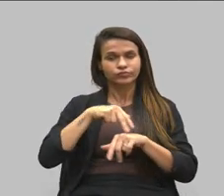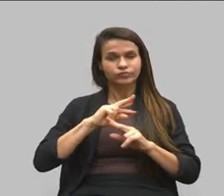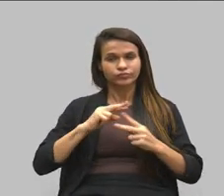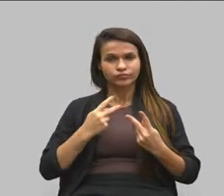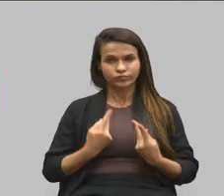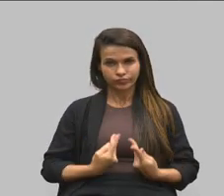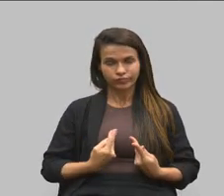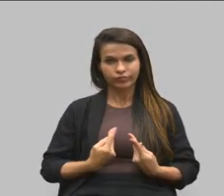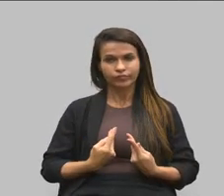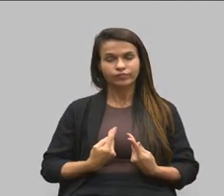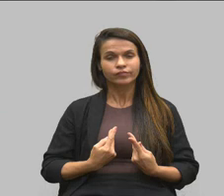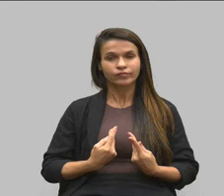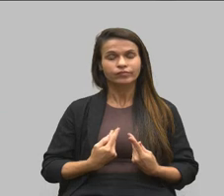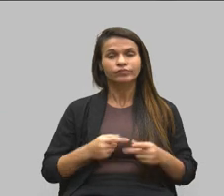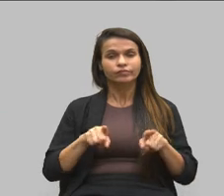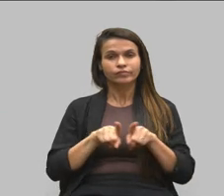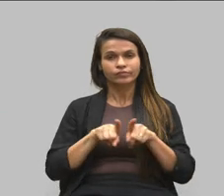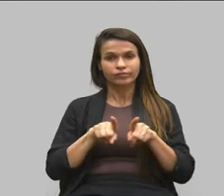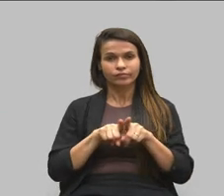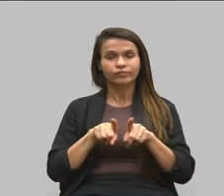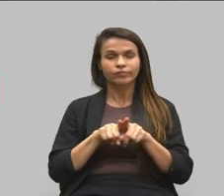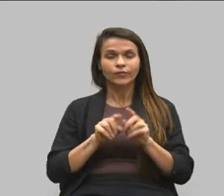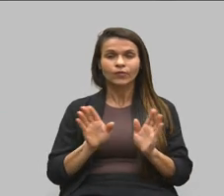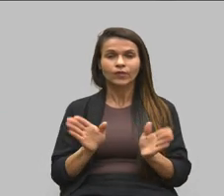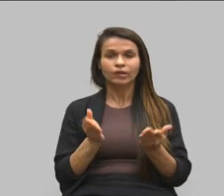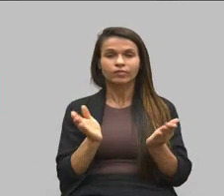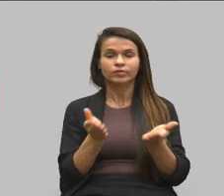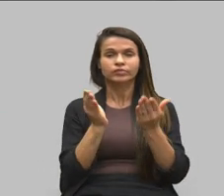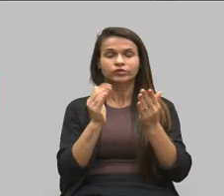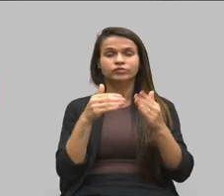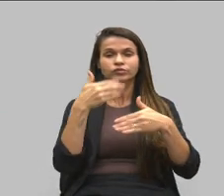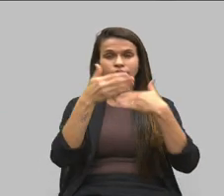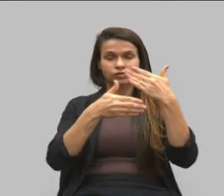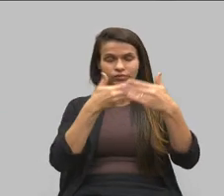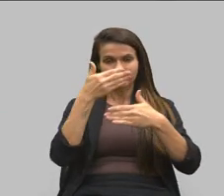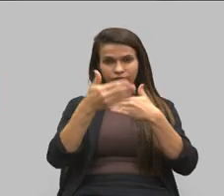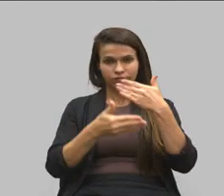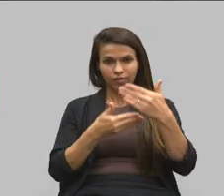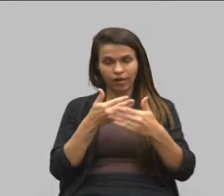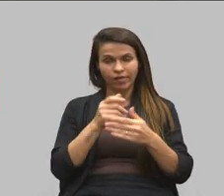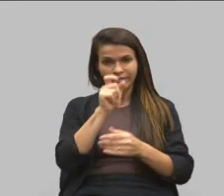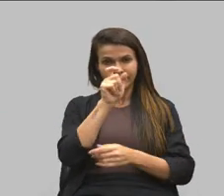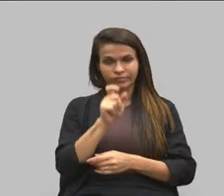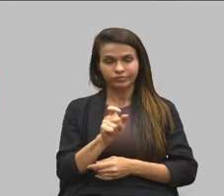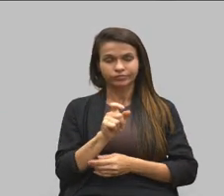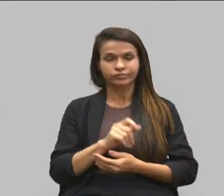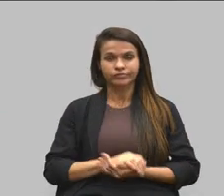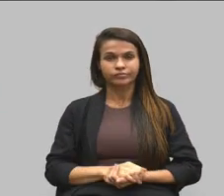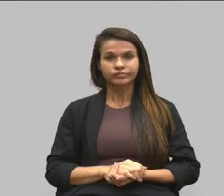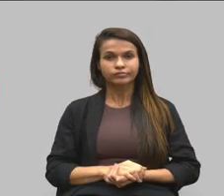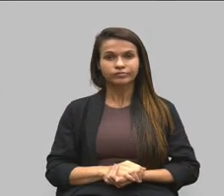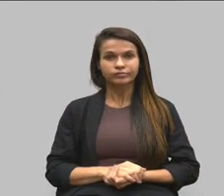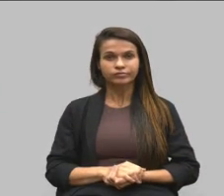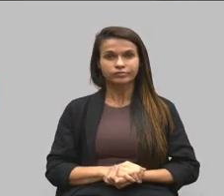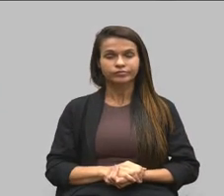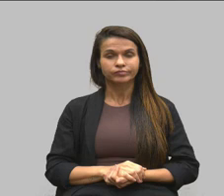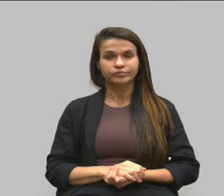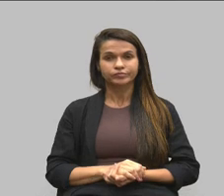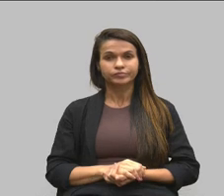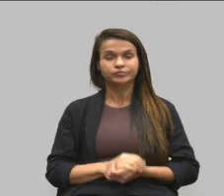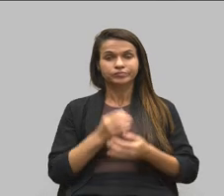significativas e que ao mesmo tempo São promotoras do desenvolvimento dessa pessoa eh para